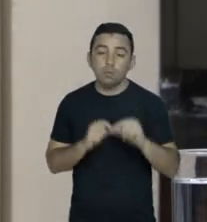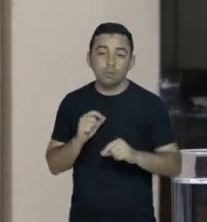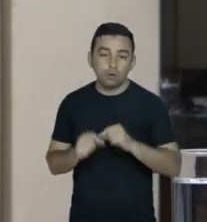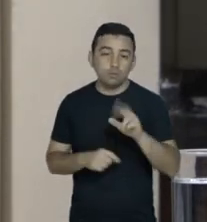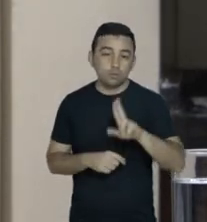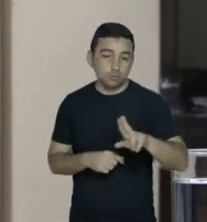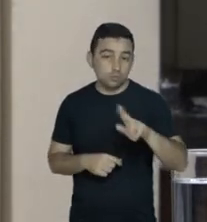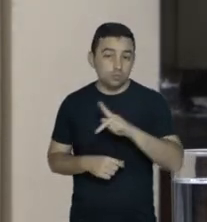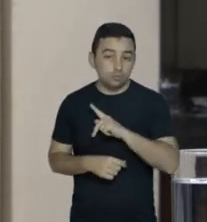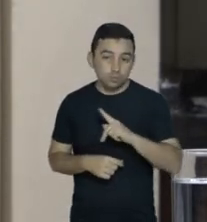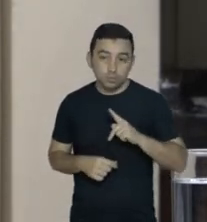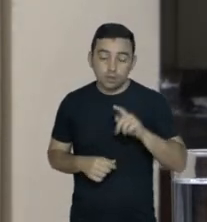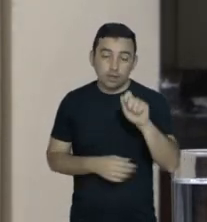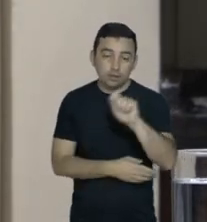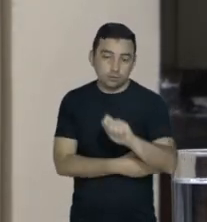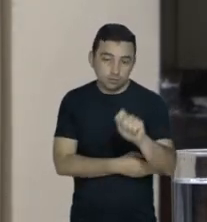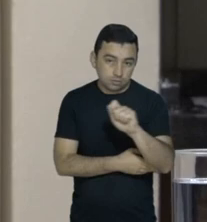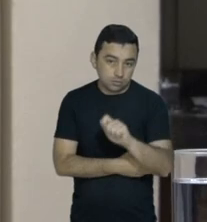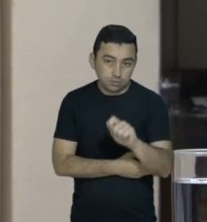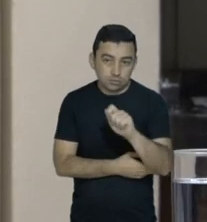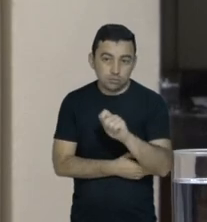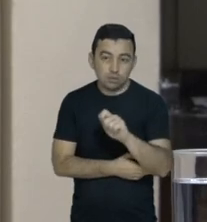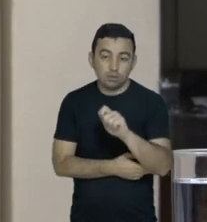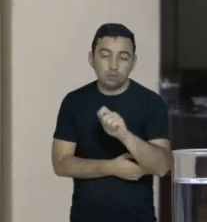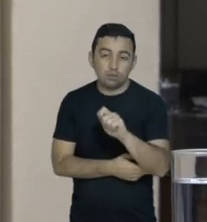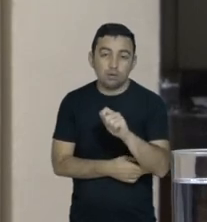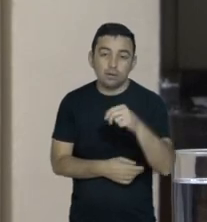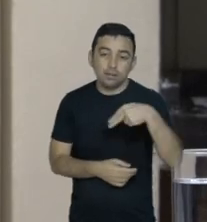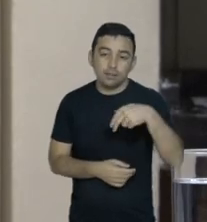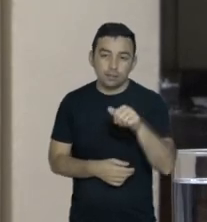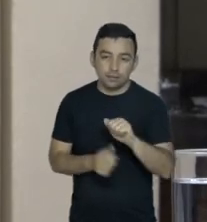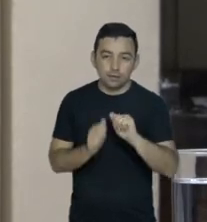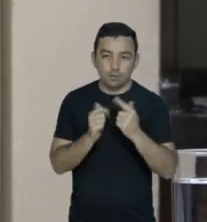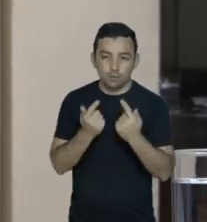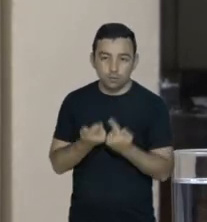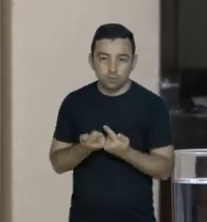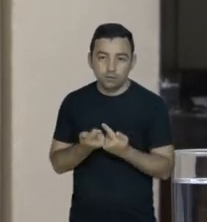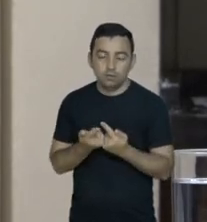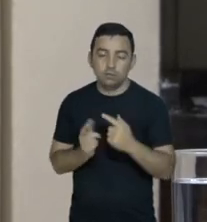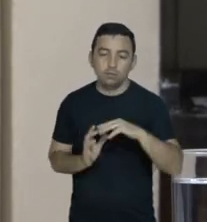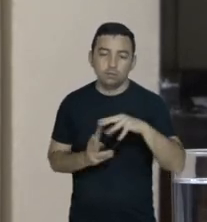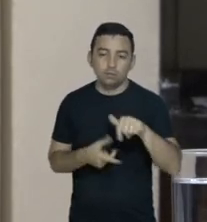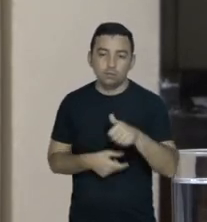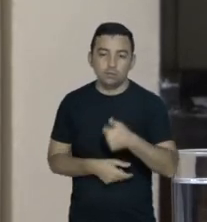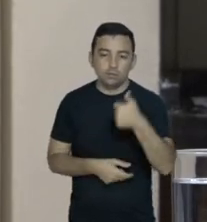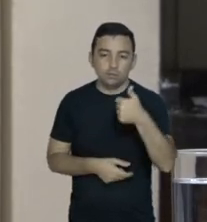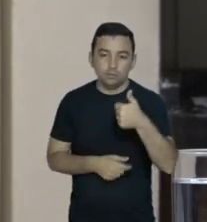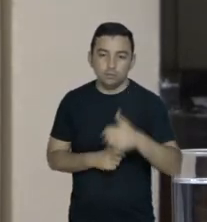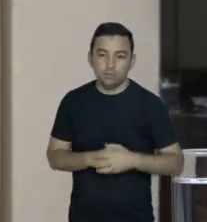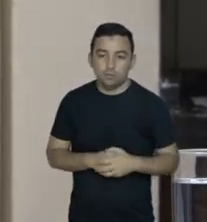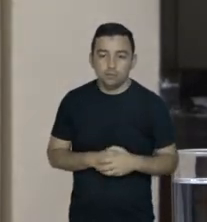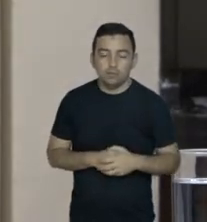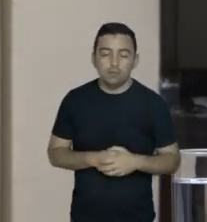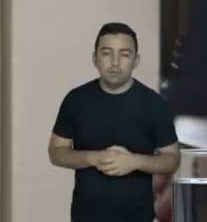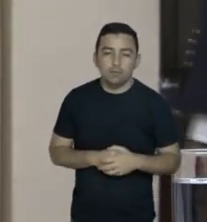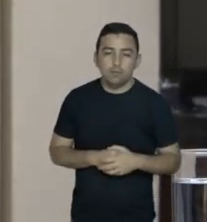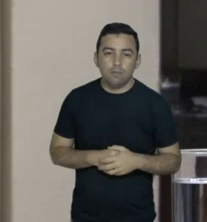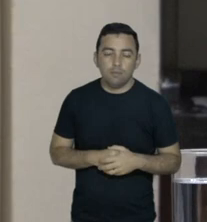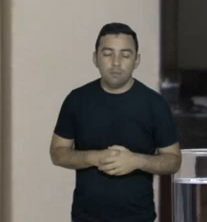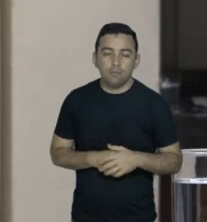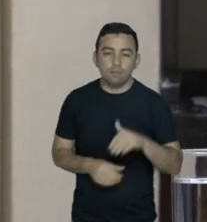pública estadual a Associação Na Garopaba, Mundo Melhor, de Garopaba. Em